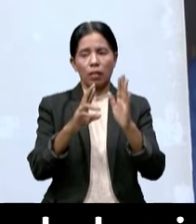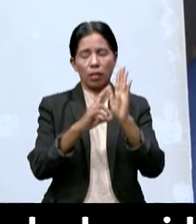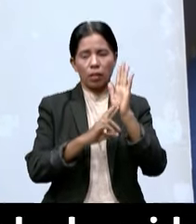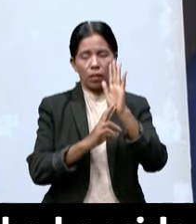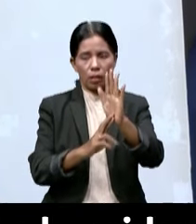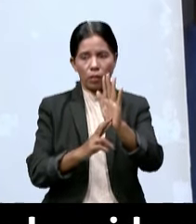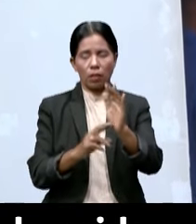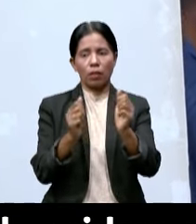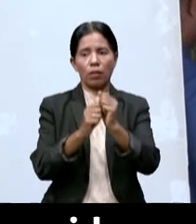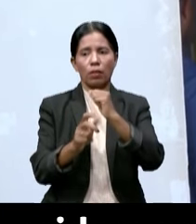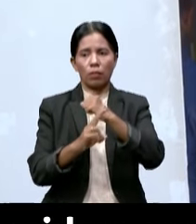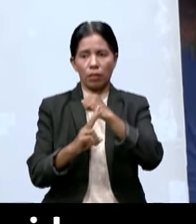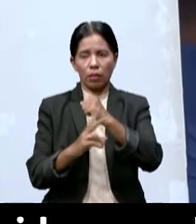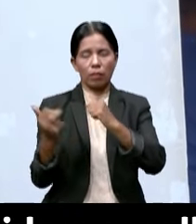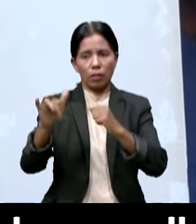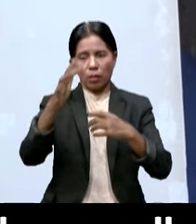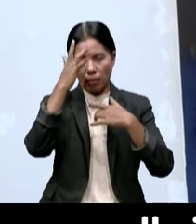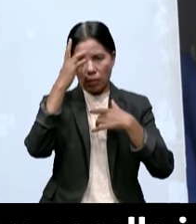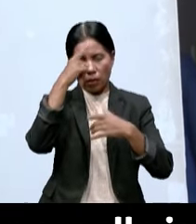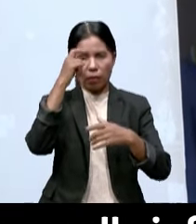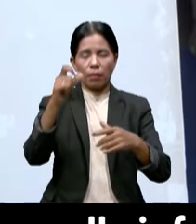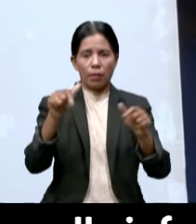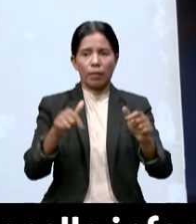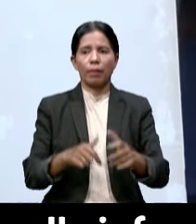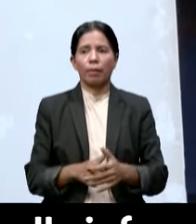se né moras também né